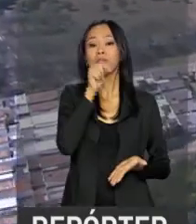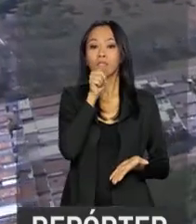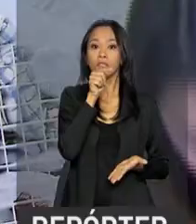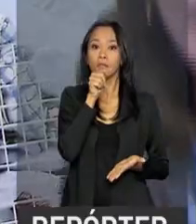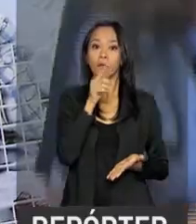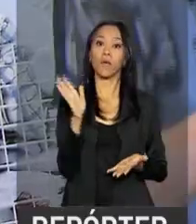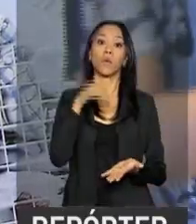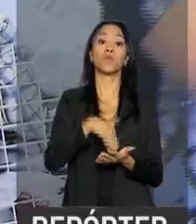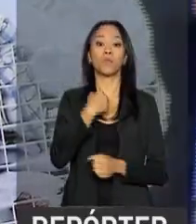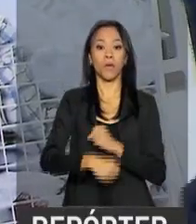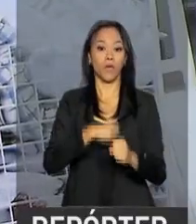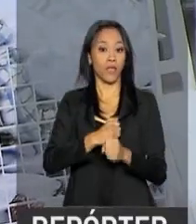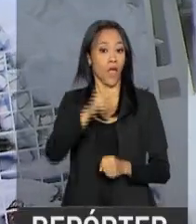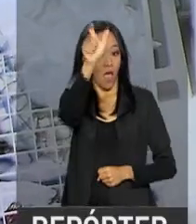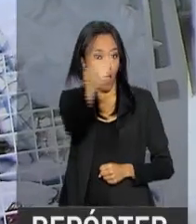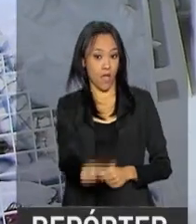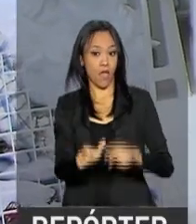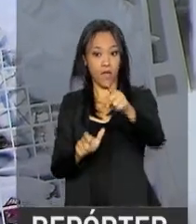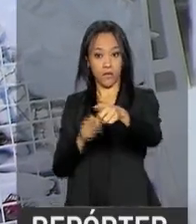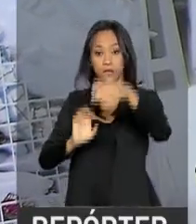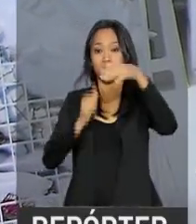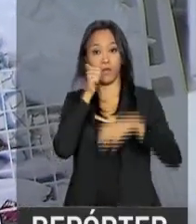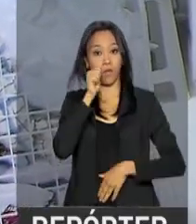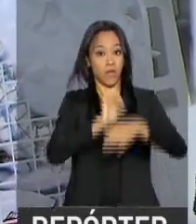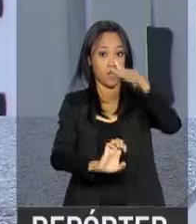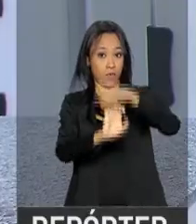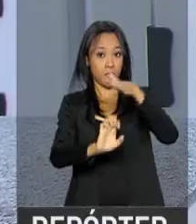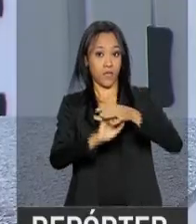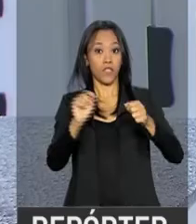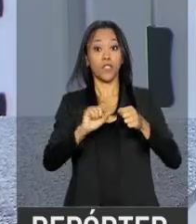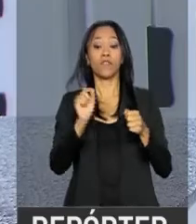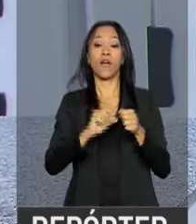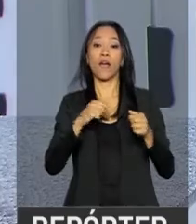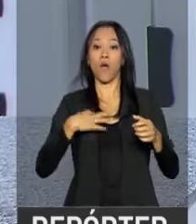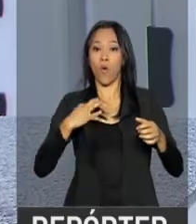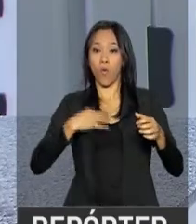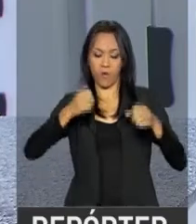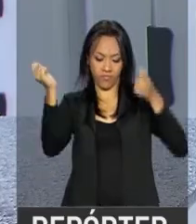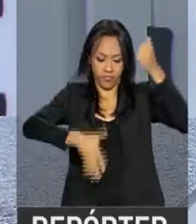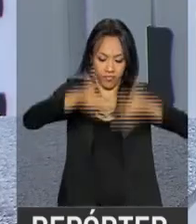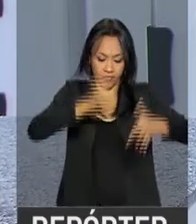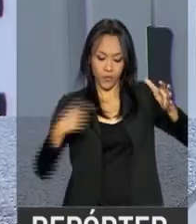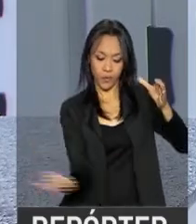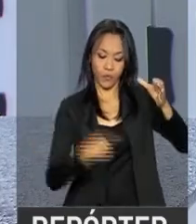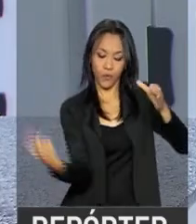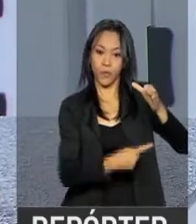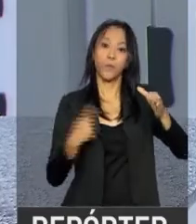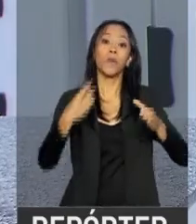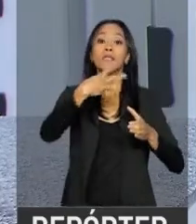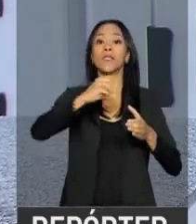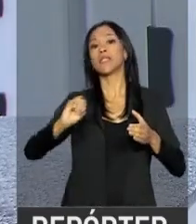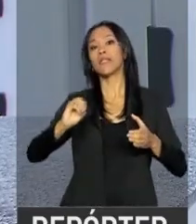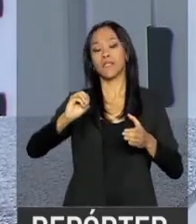último ano é o caso desta proprietário de uma rede de lavanderias ela conta que são lavadas 300 peças diariamente